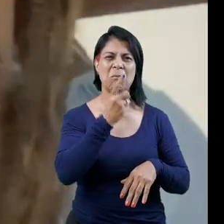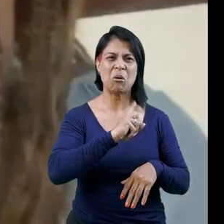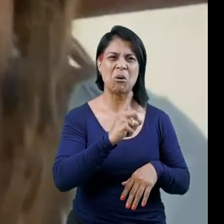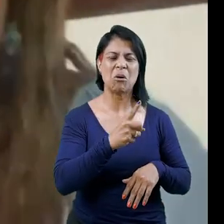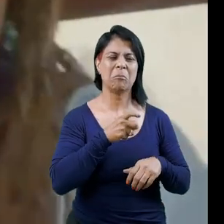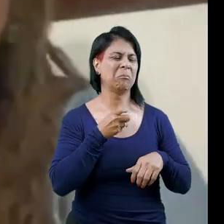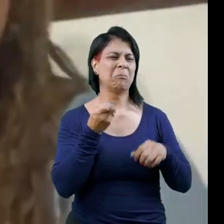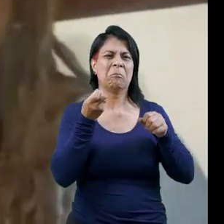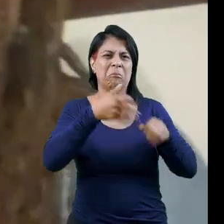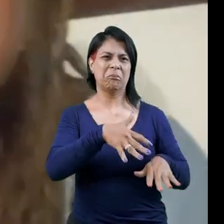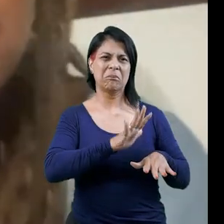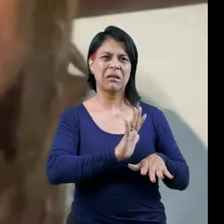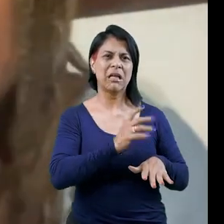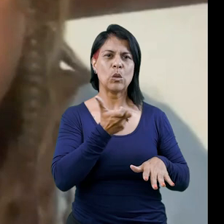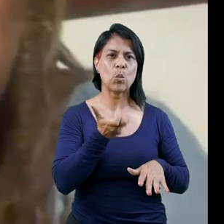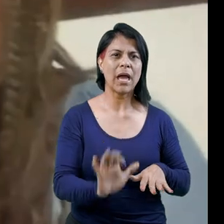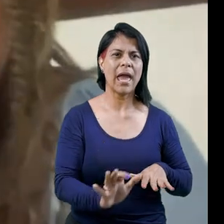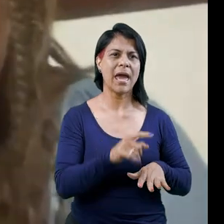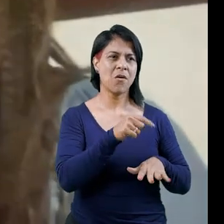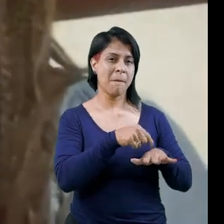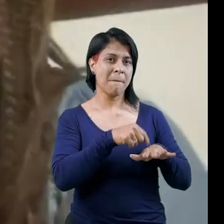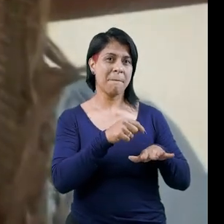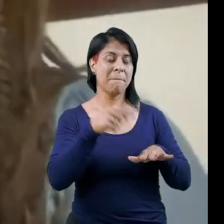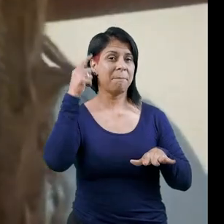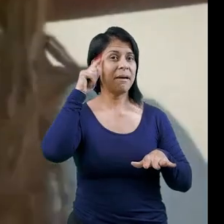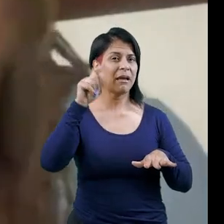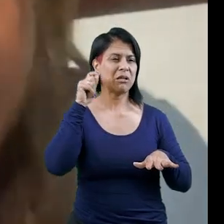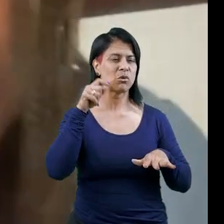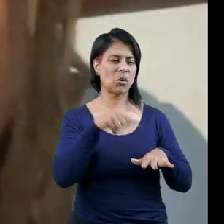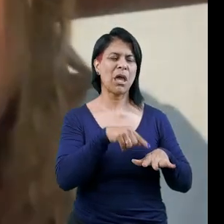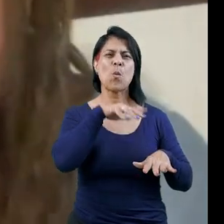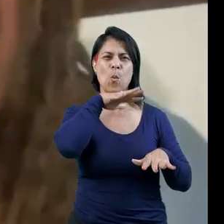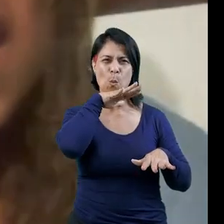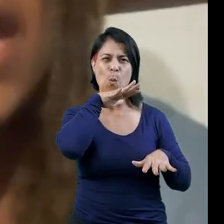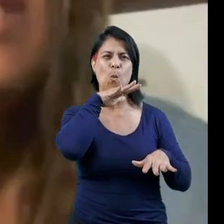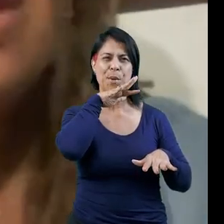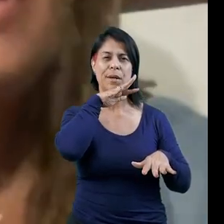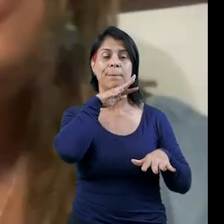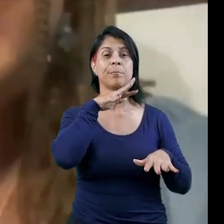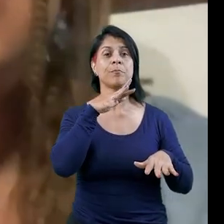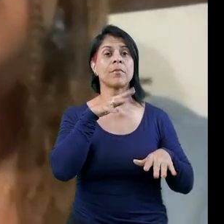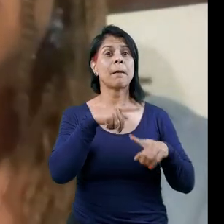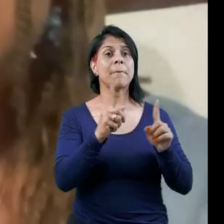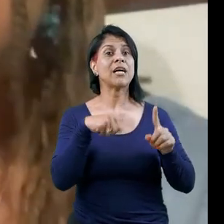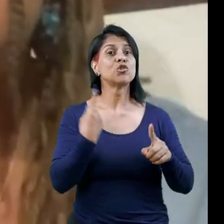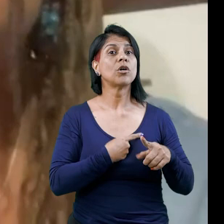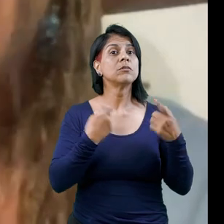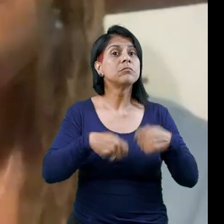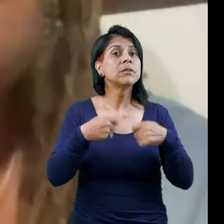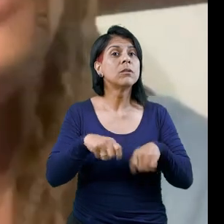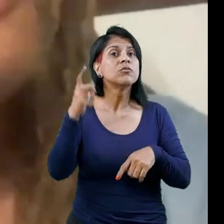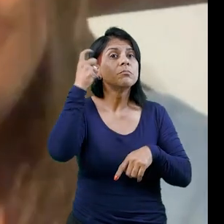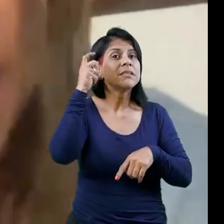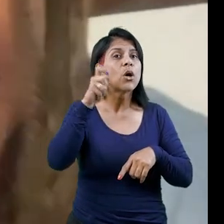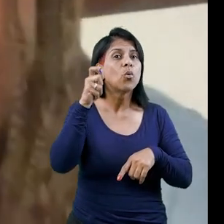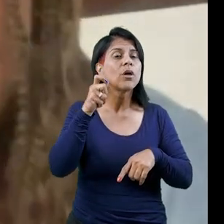não presta, aquilo que a gente acha que tá ruim. Então, a gente precisa, mais